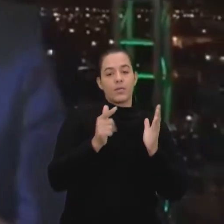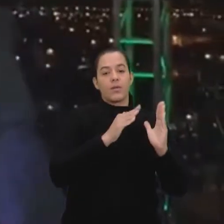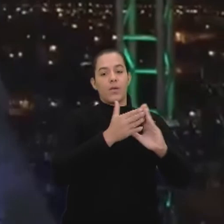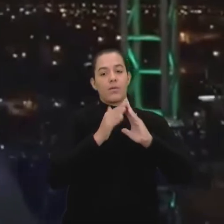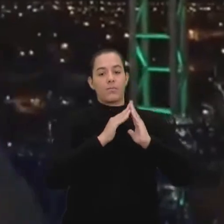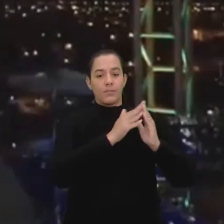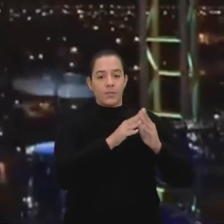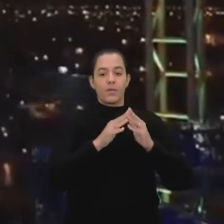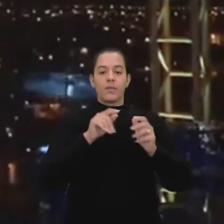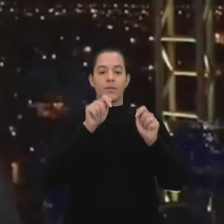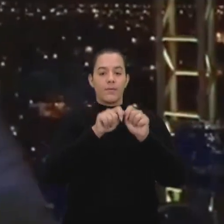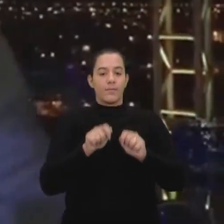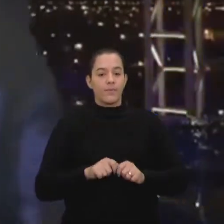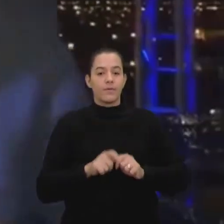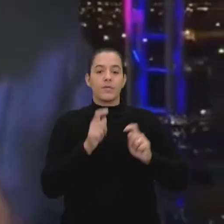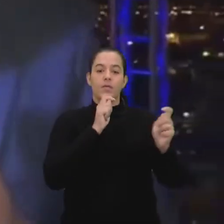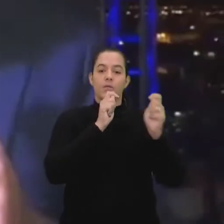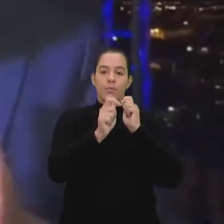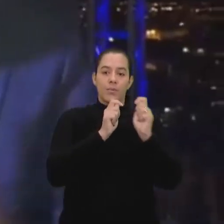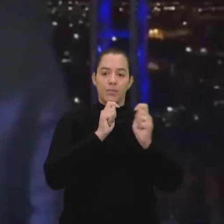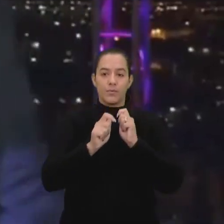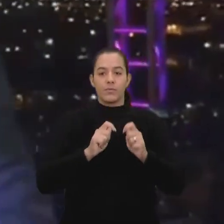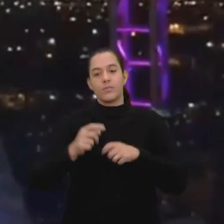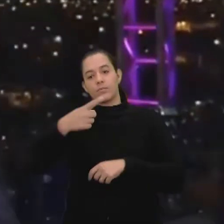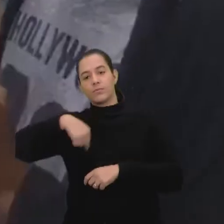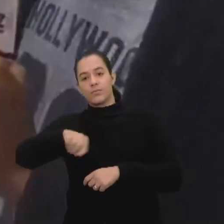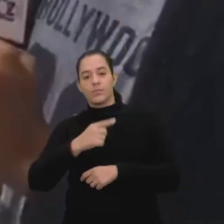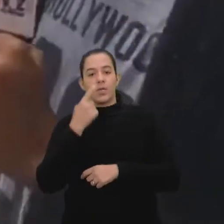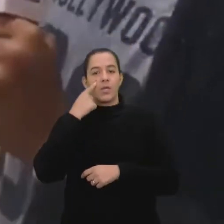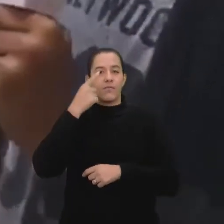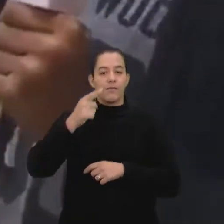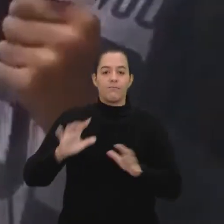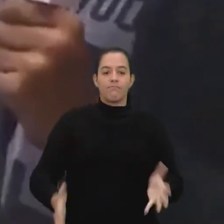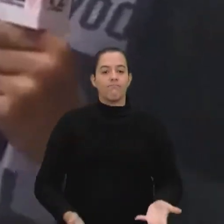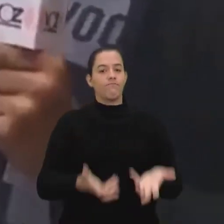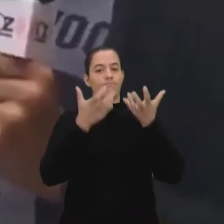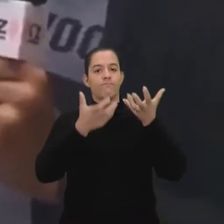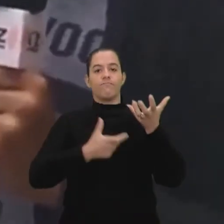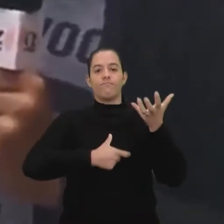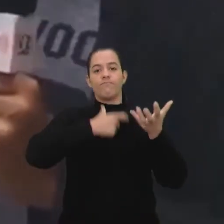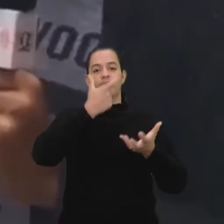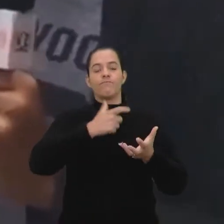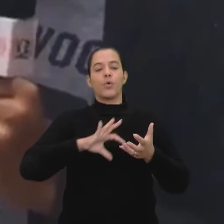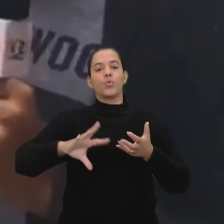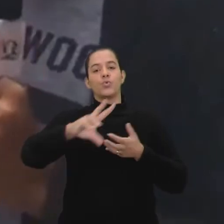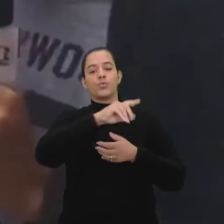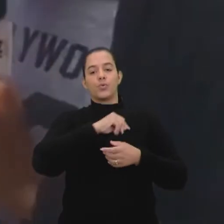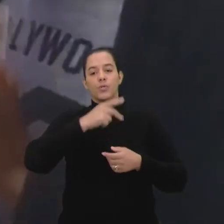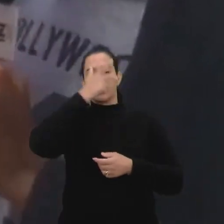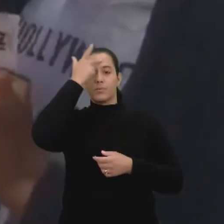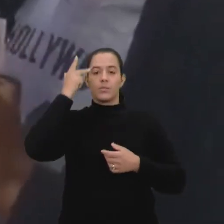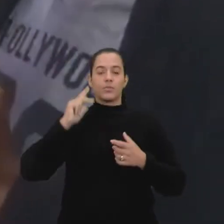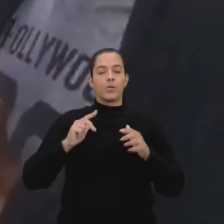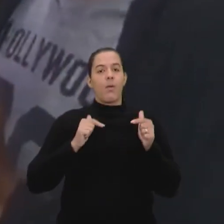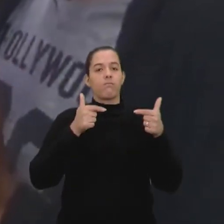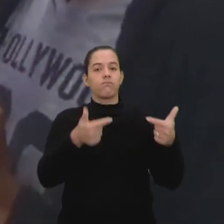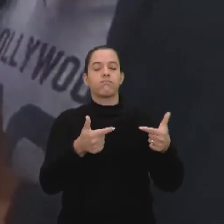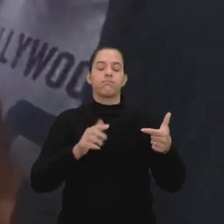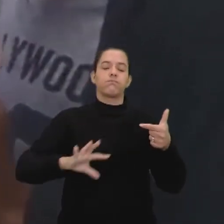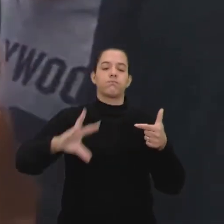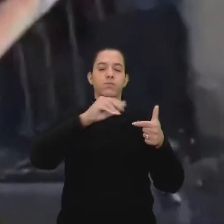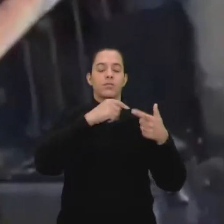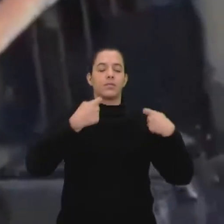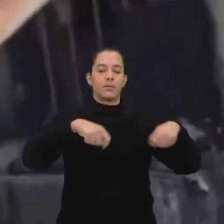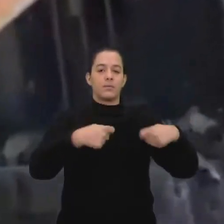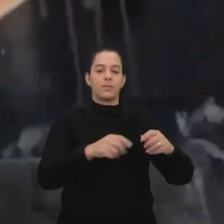uma especialização da profissão jornalística que visa dar força e voz na resolução das maiores necessidades da